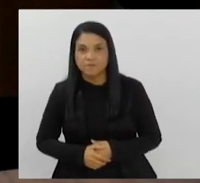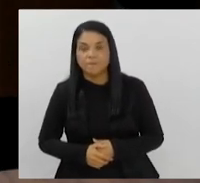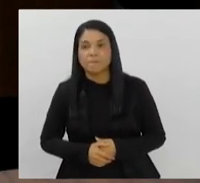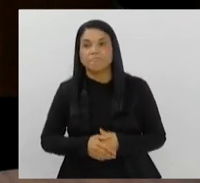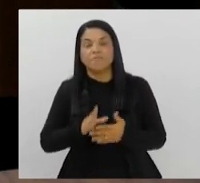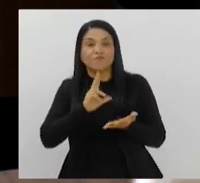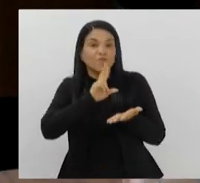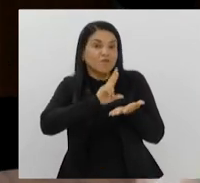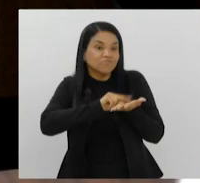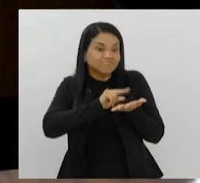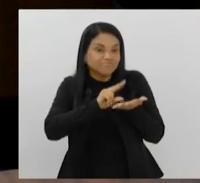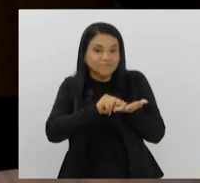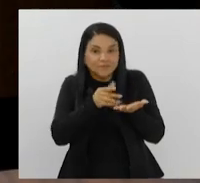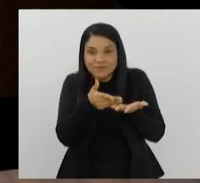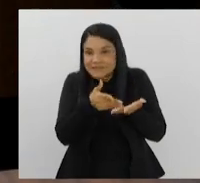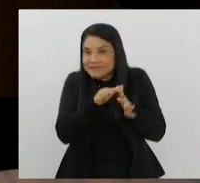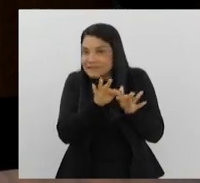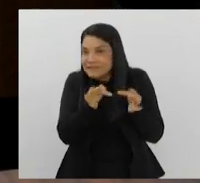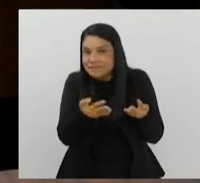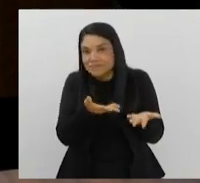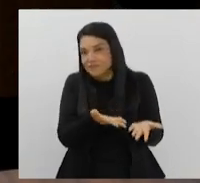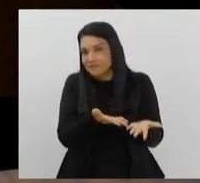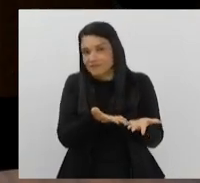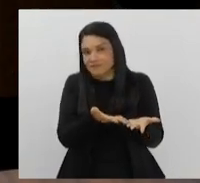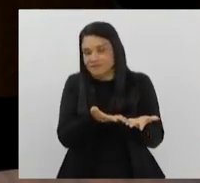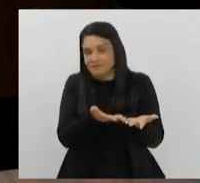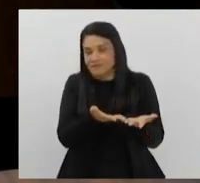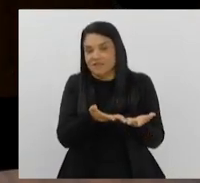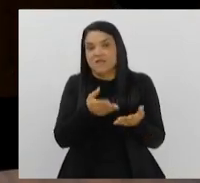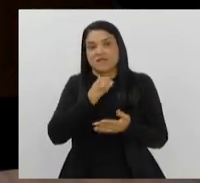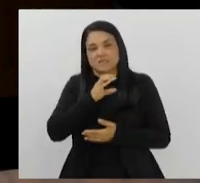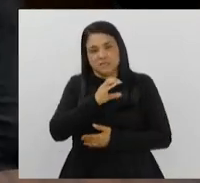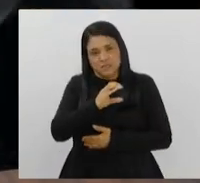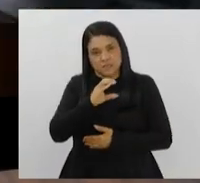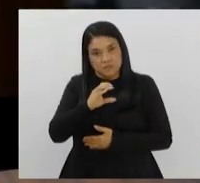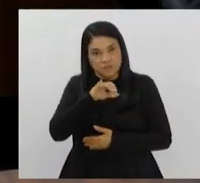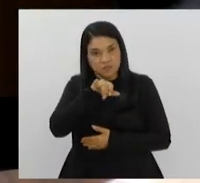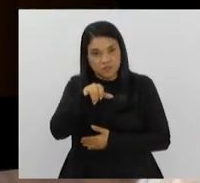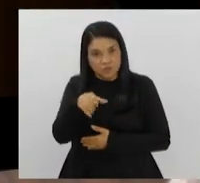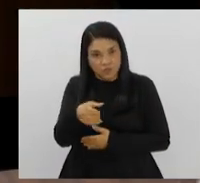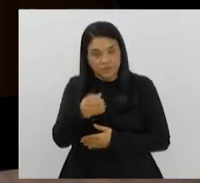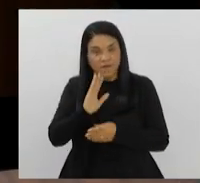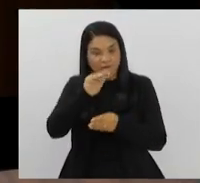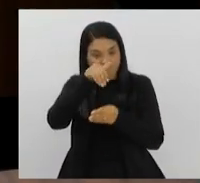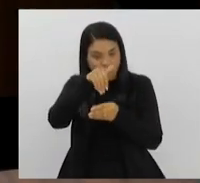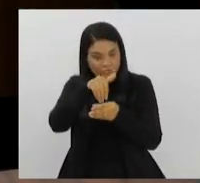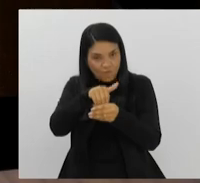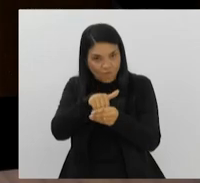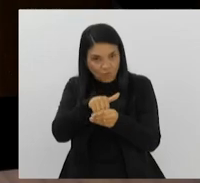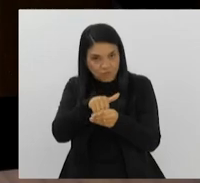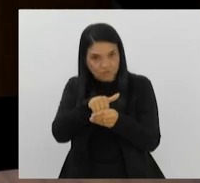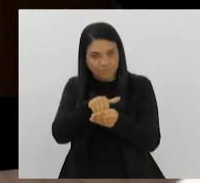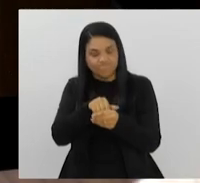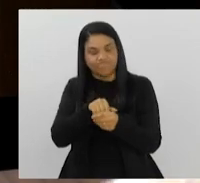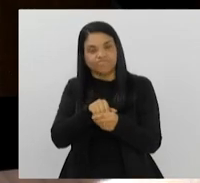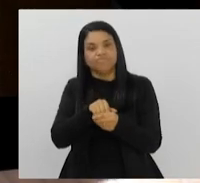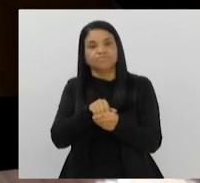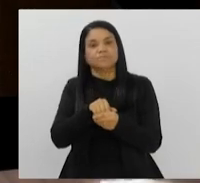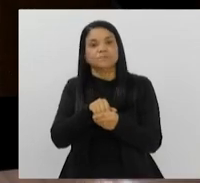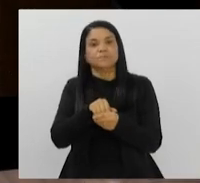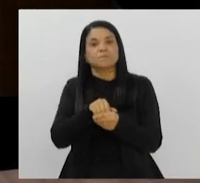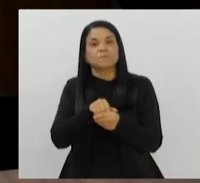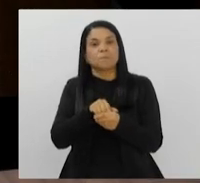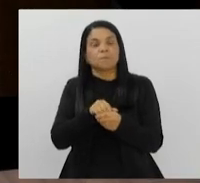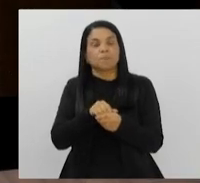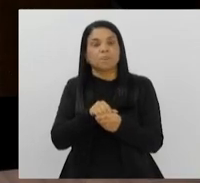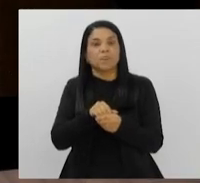à pauta. Evidentemente que na CCJ, a votação que cabe lá não